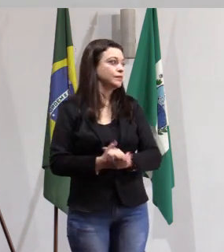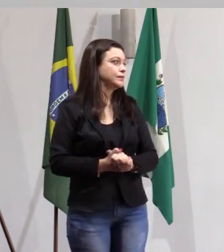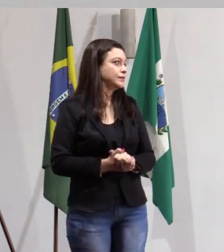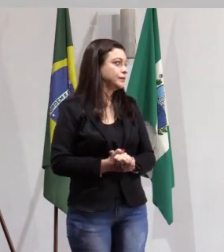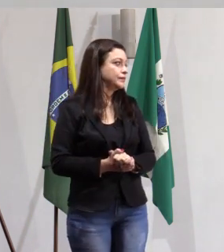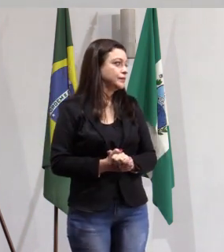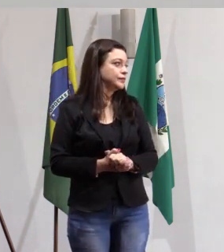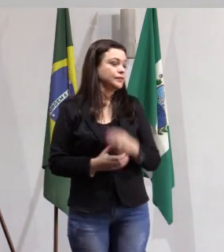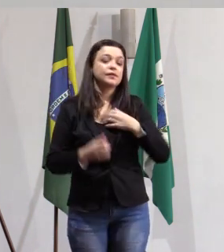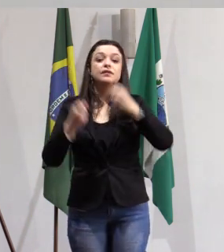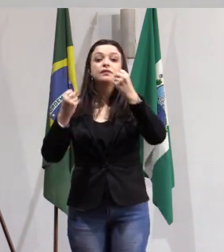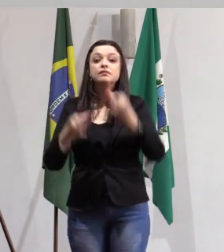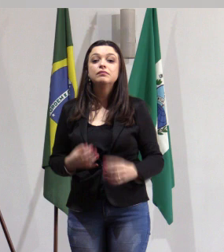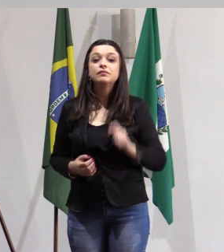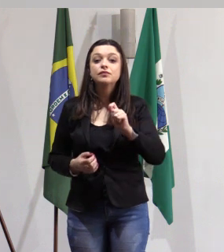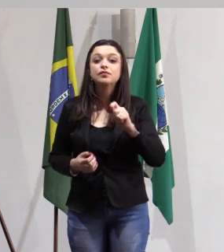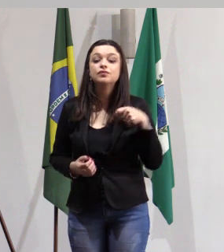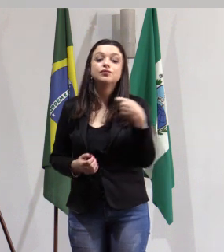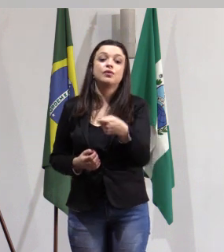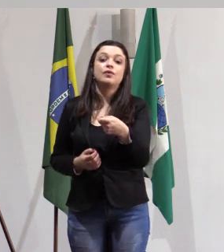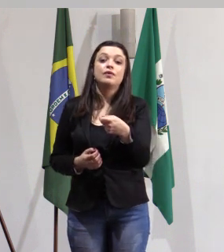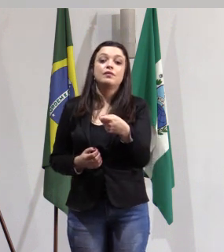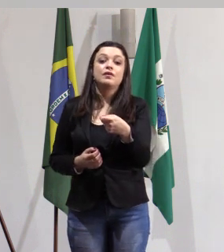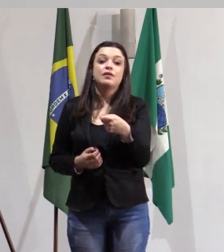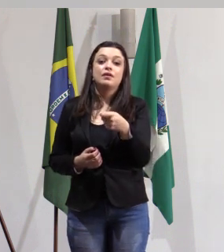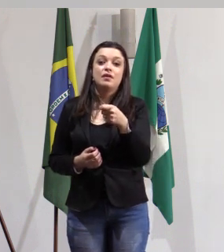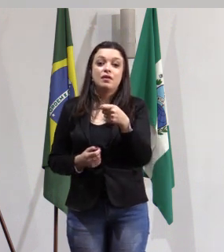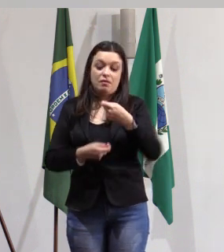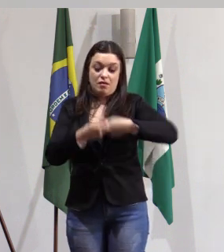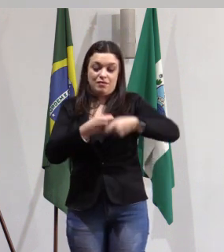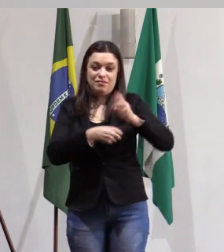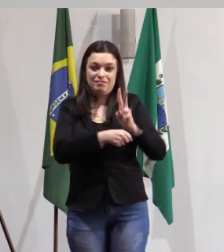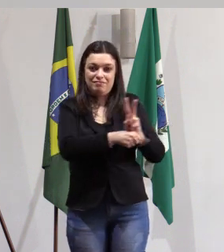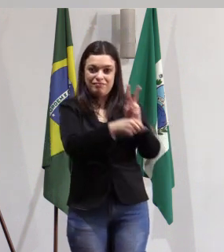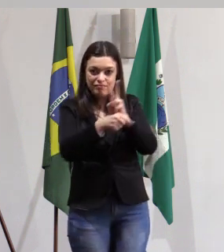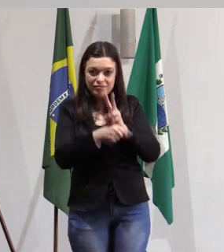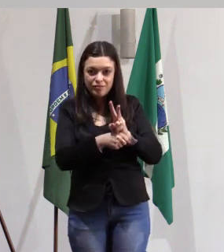quando se fala da governança das universidades,